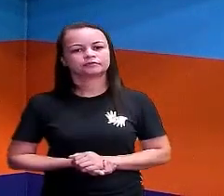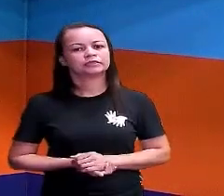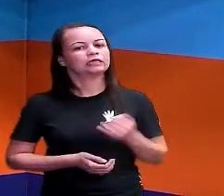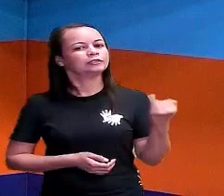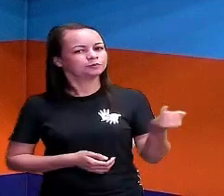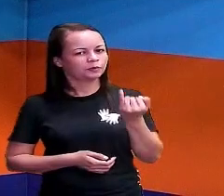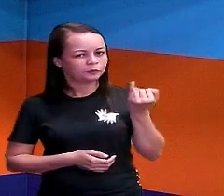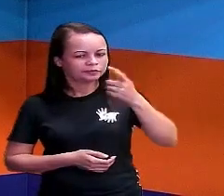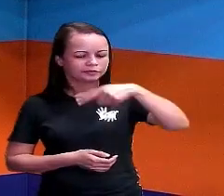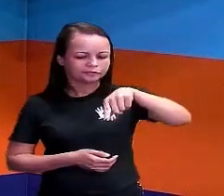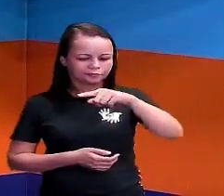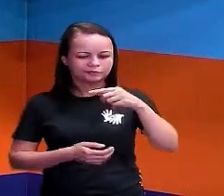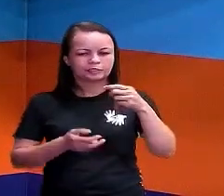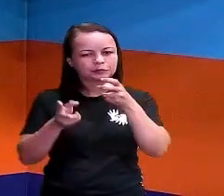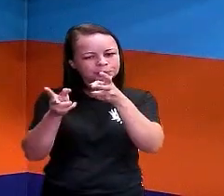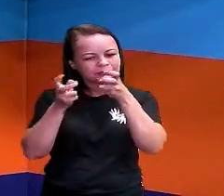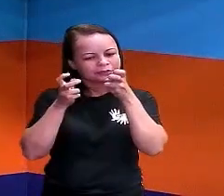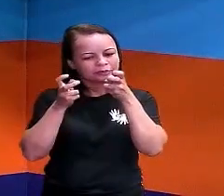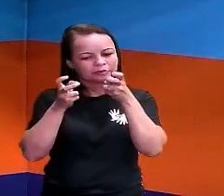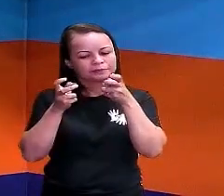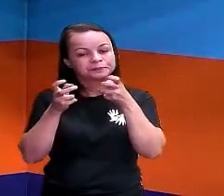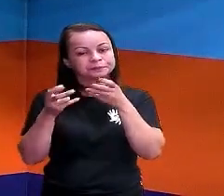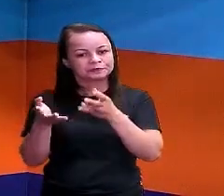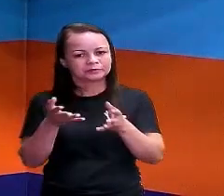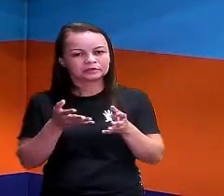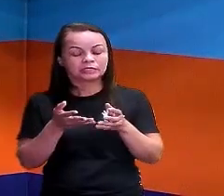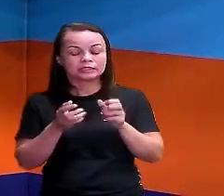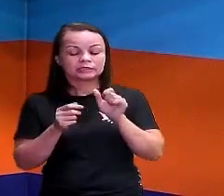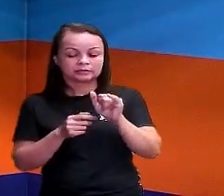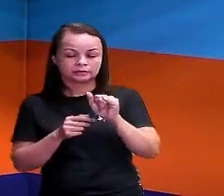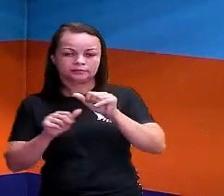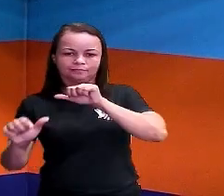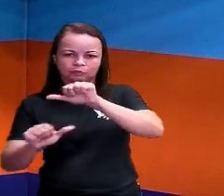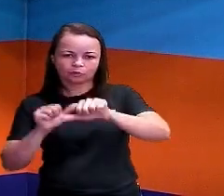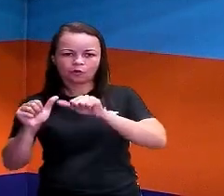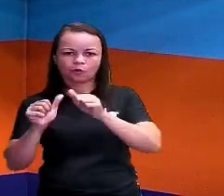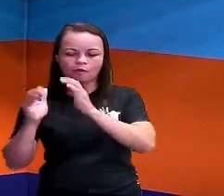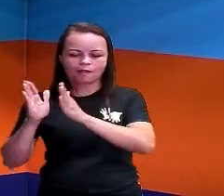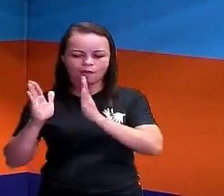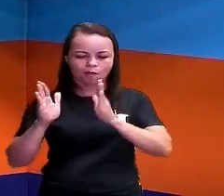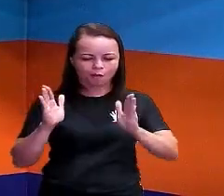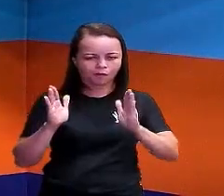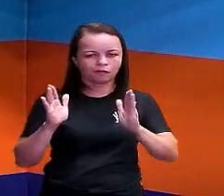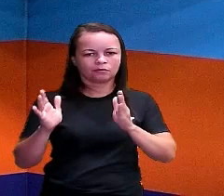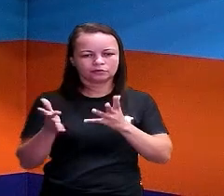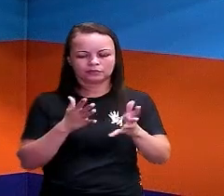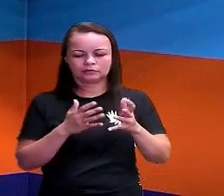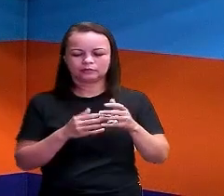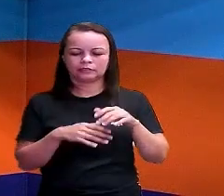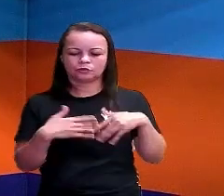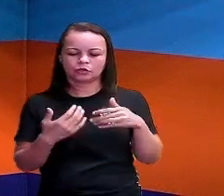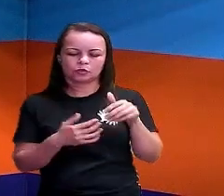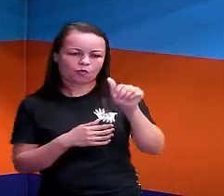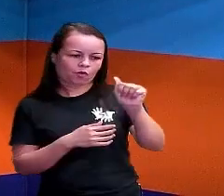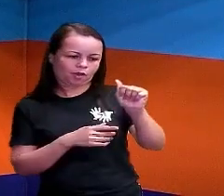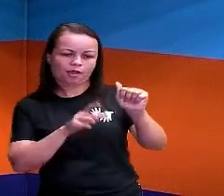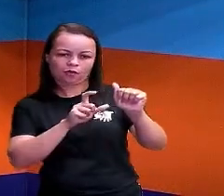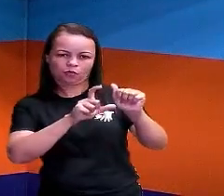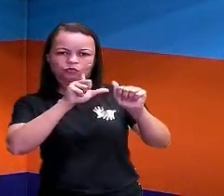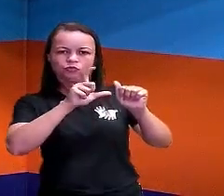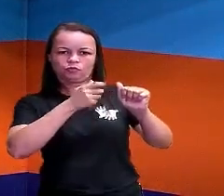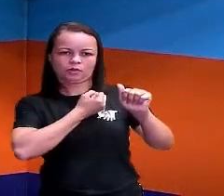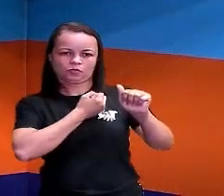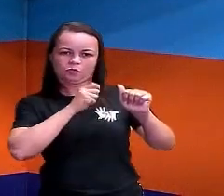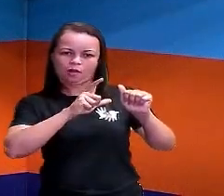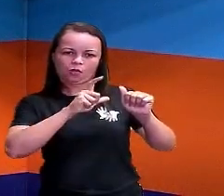vocês percebam isso, porque, como eu falei, se eu troco a ordem, digamos que A aqui é um número maior, né? E B